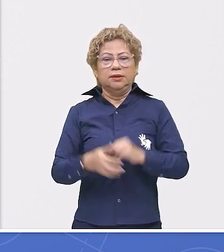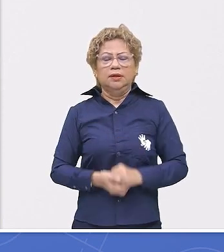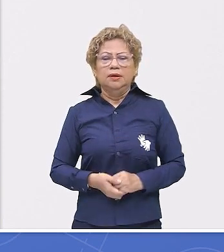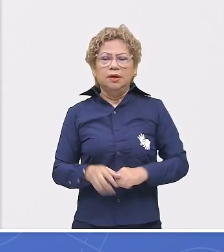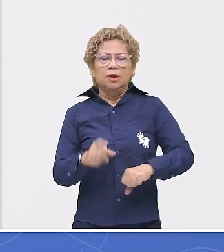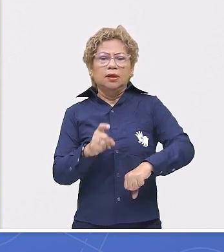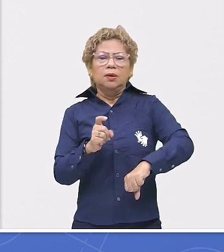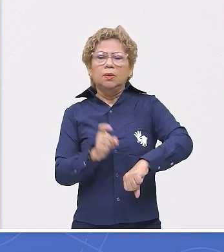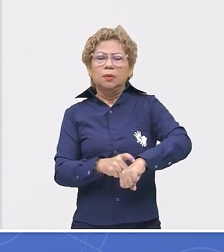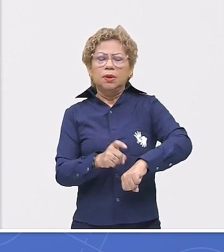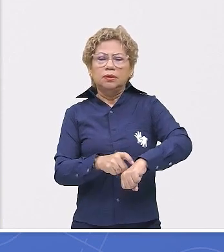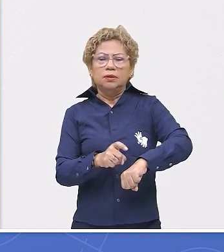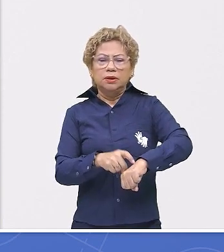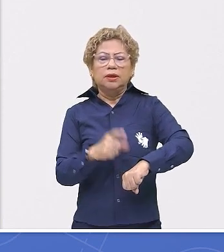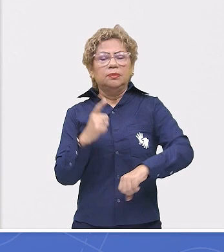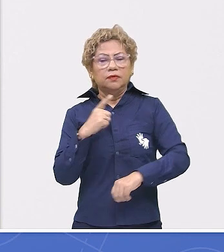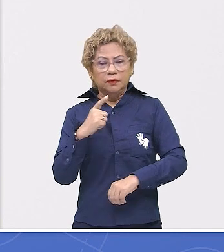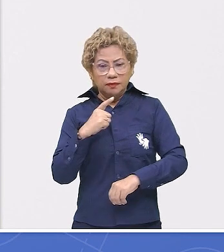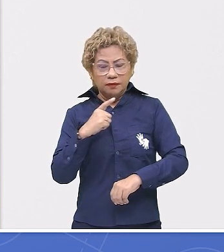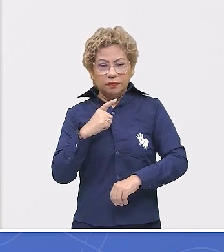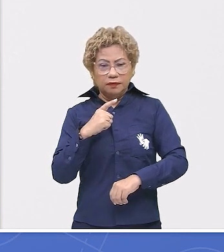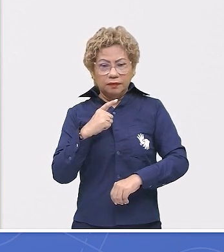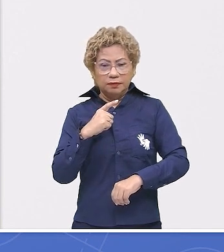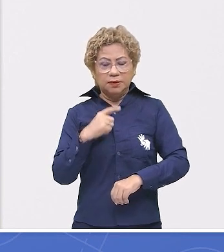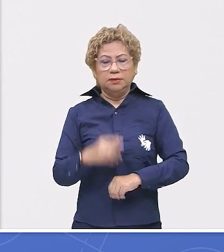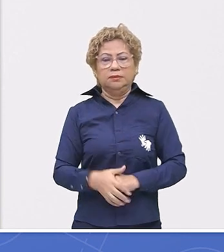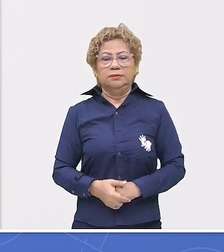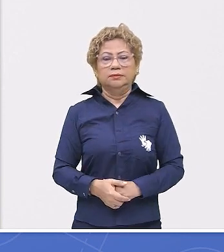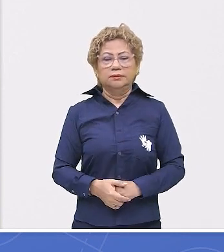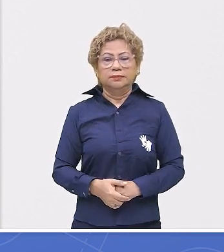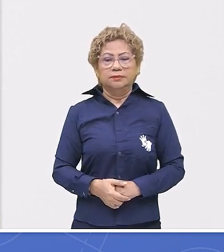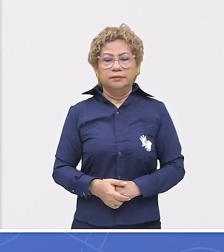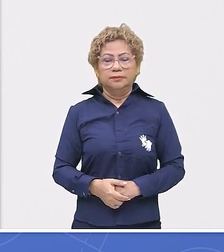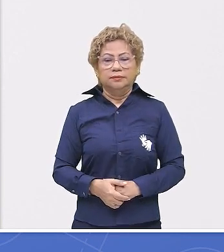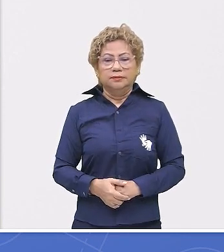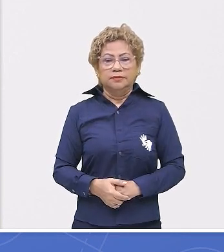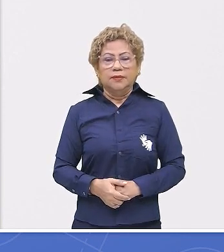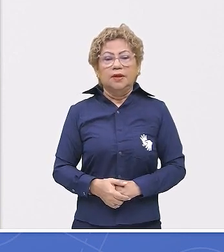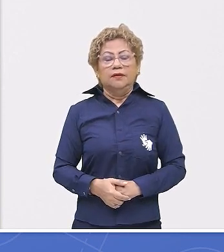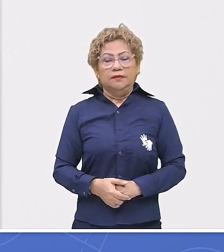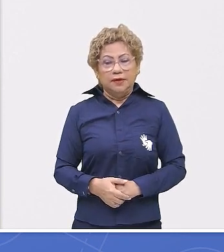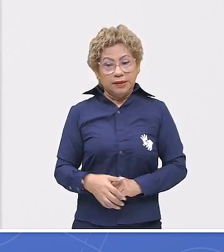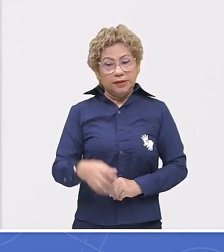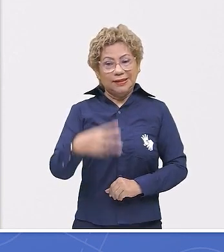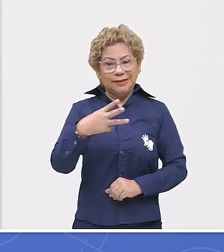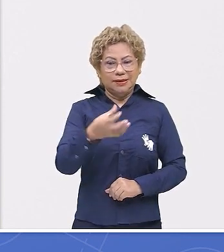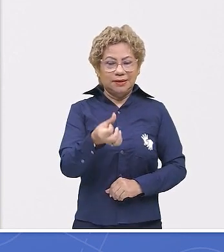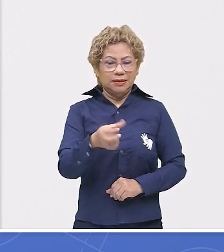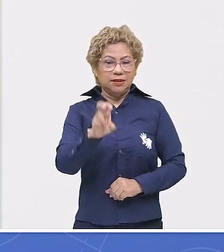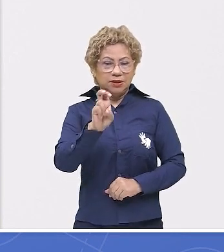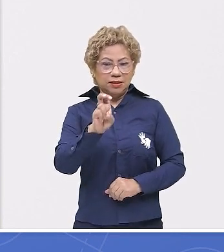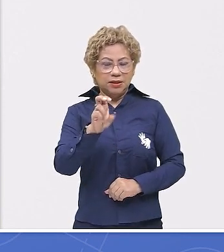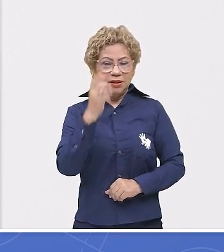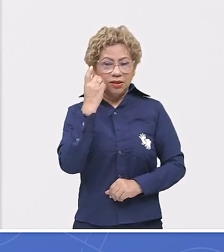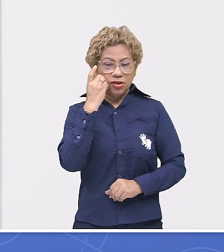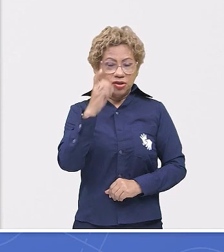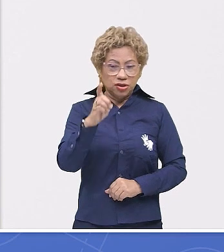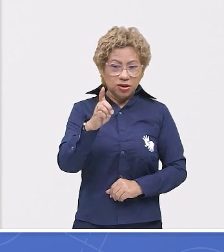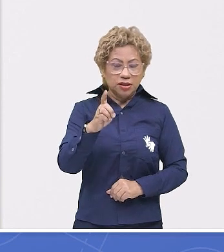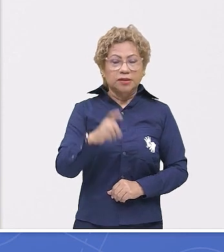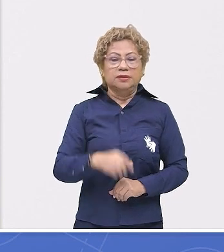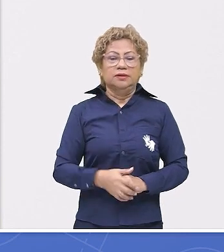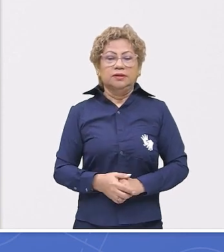quanto tempo, né, esse movimento de translação? É aí que surge o quê? Os 365 dias